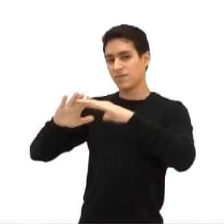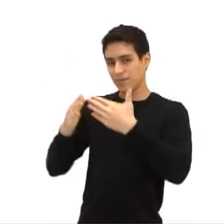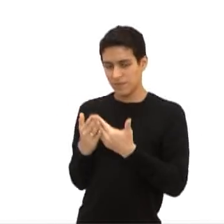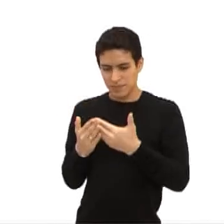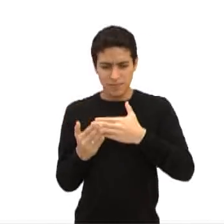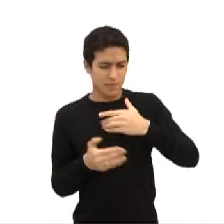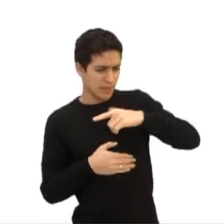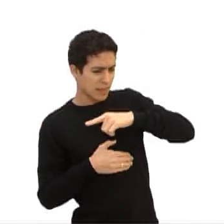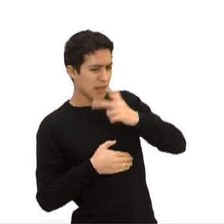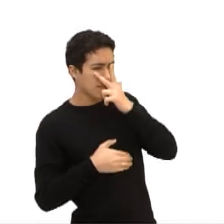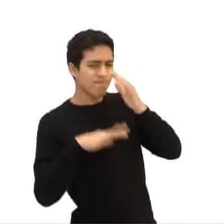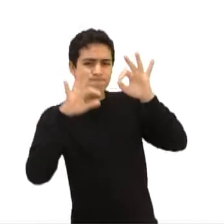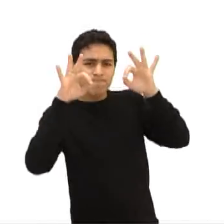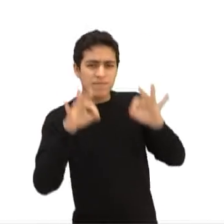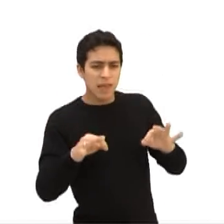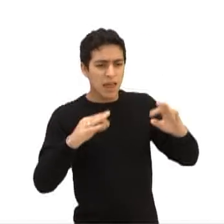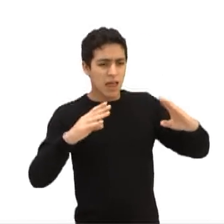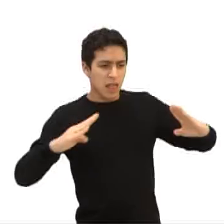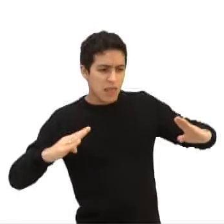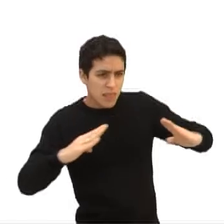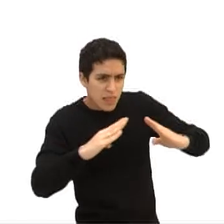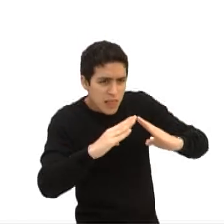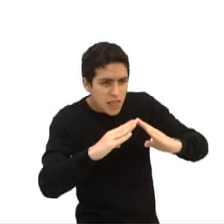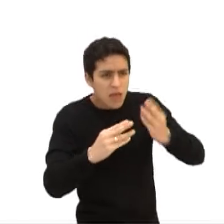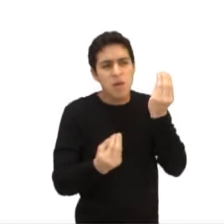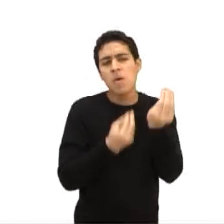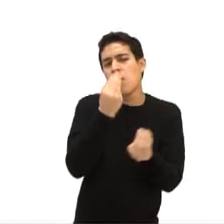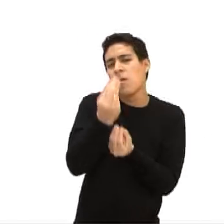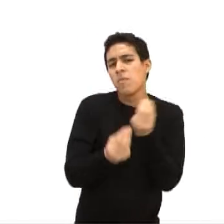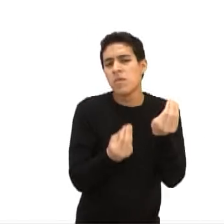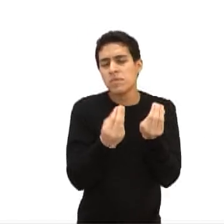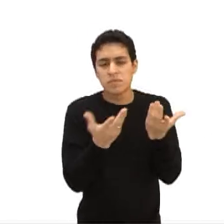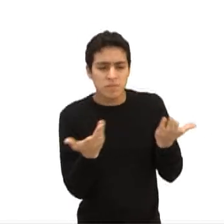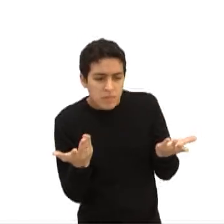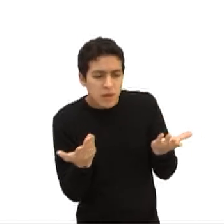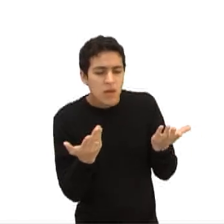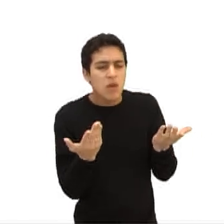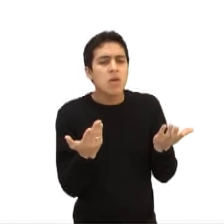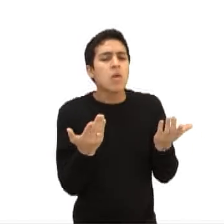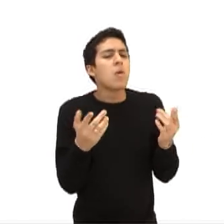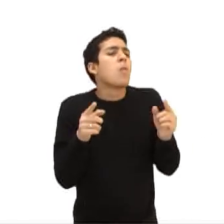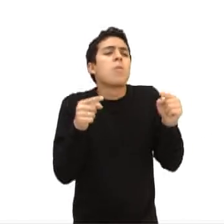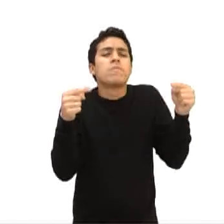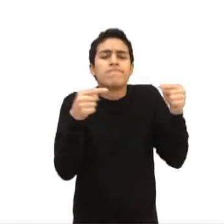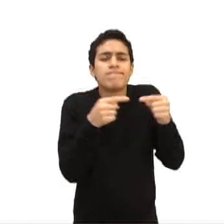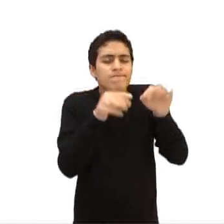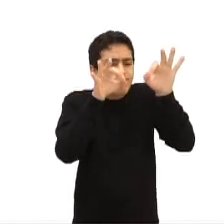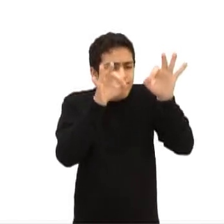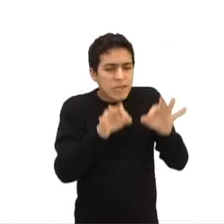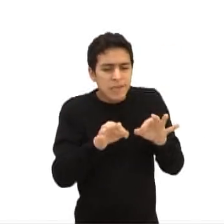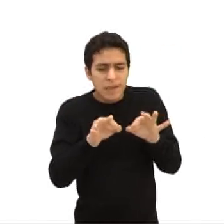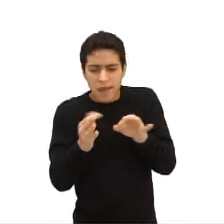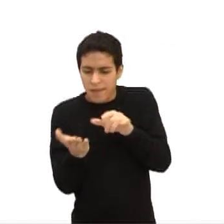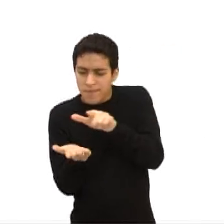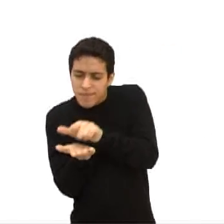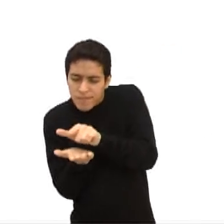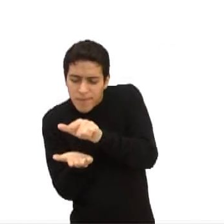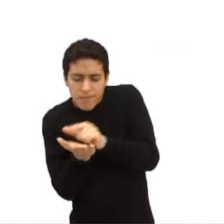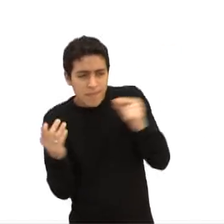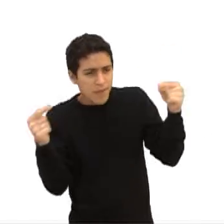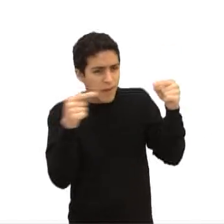forma de uma pirâmide quadrangular. Qual é o molde da pirâmide quadrangular